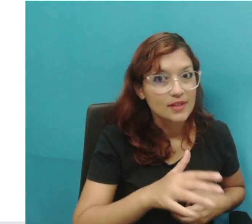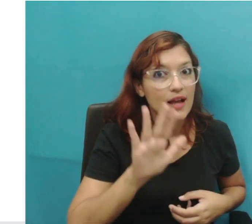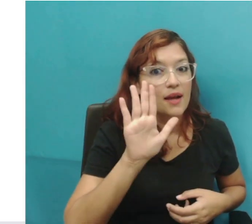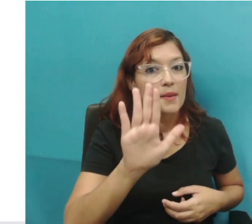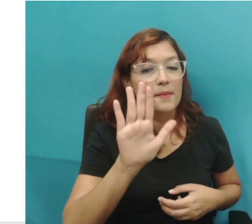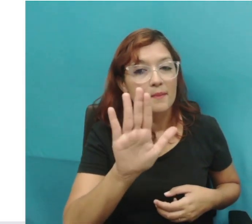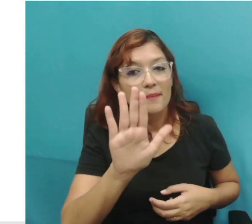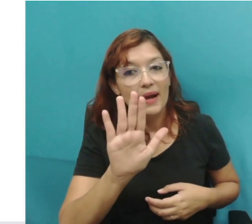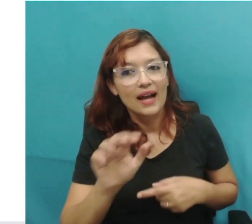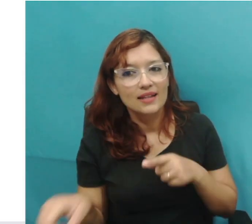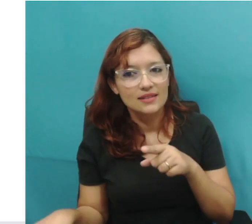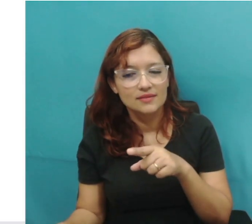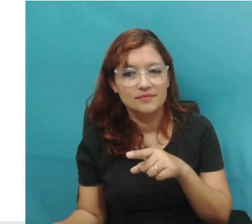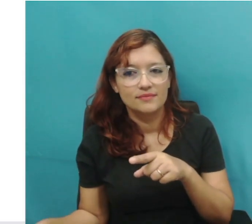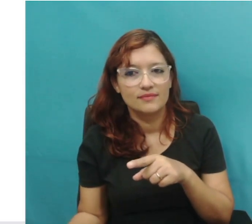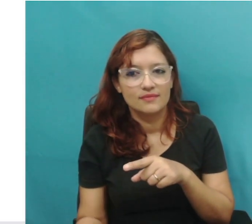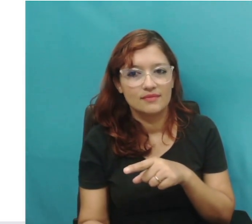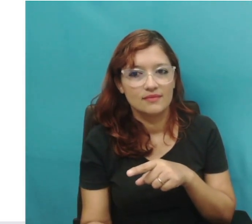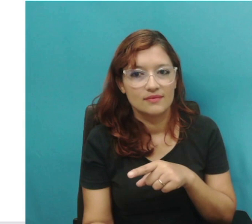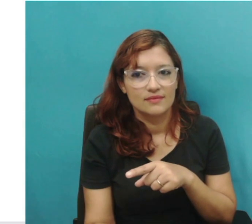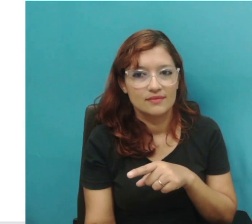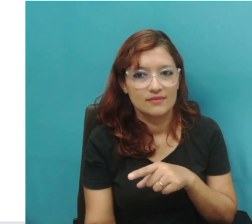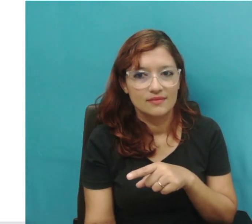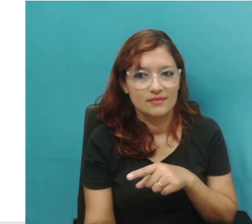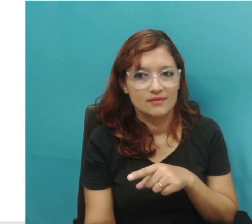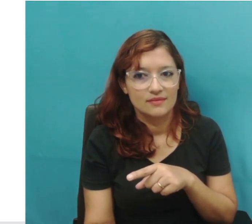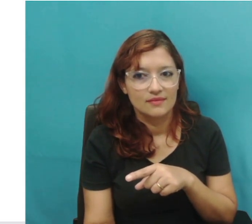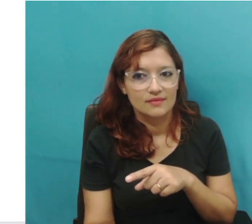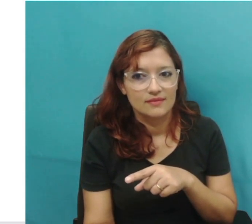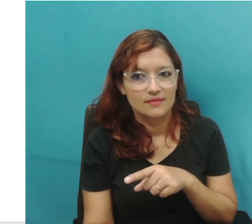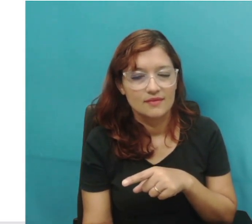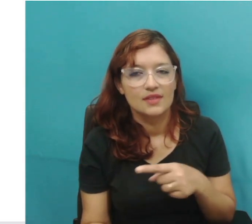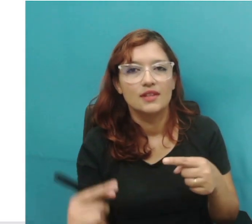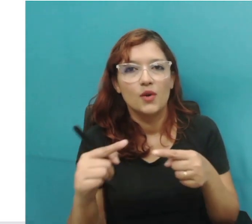acho que... Olha só.